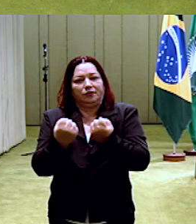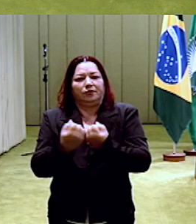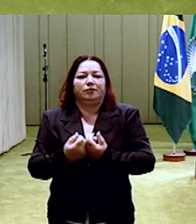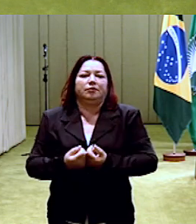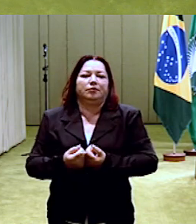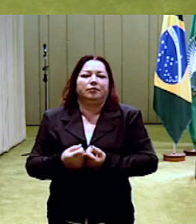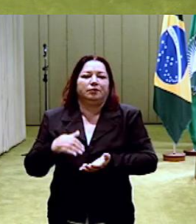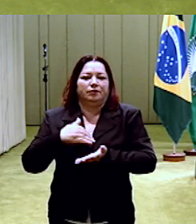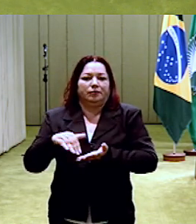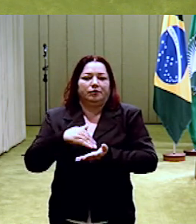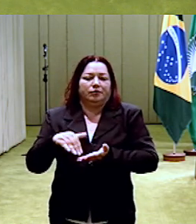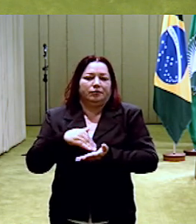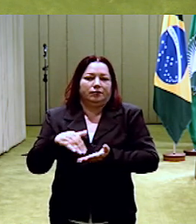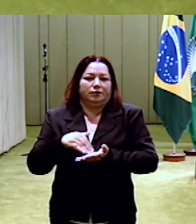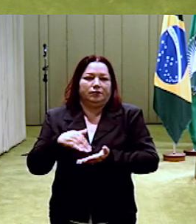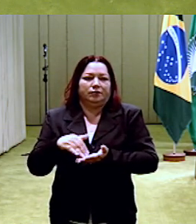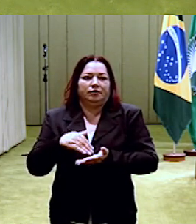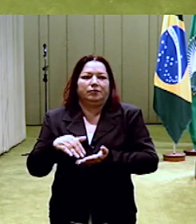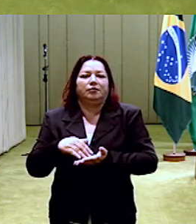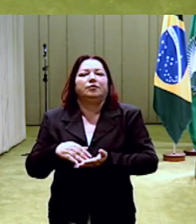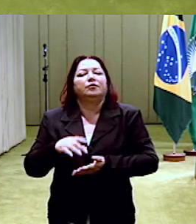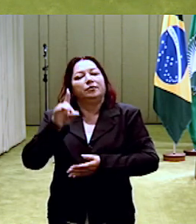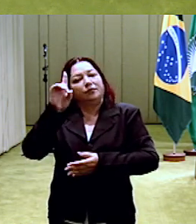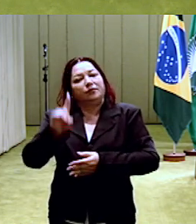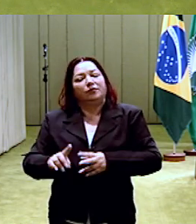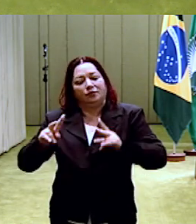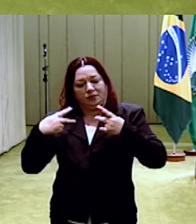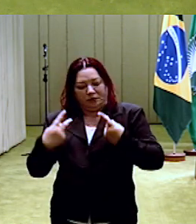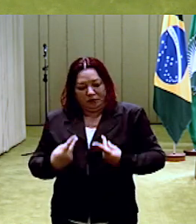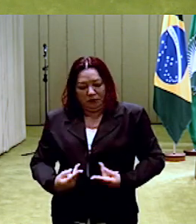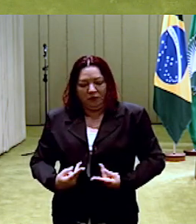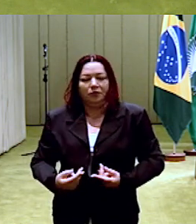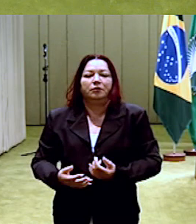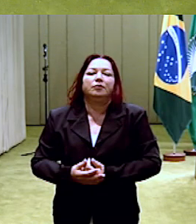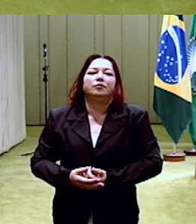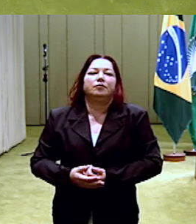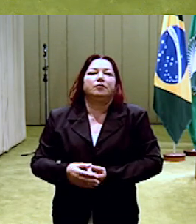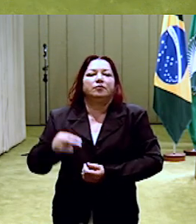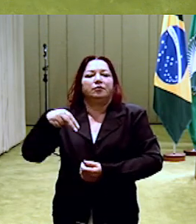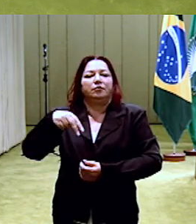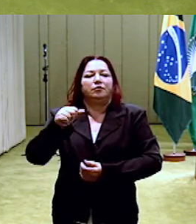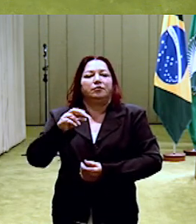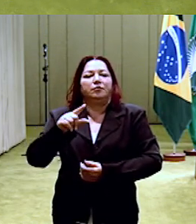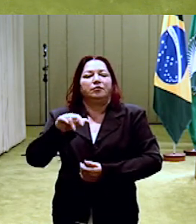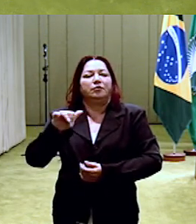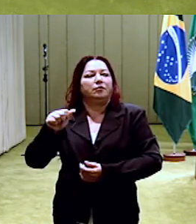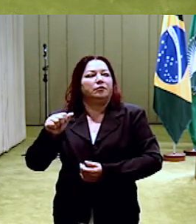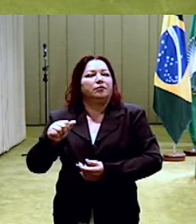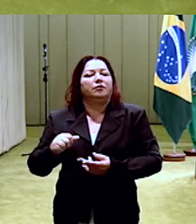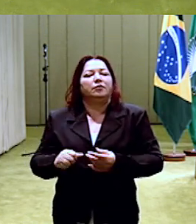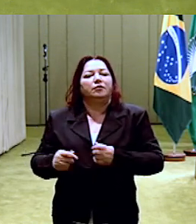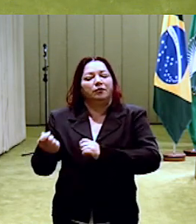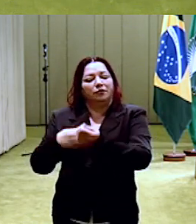a senhora secretária executiva do Ministério dos Direitos Humanos e da Cidadania, Rita Cristina de Oliveira, a senhora Natália Dias, diretora de Mercado